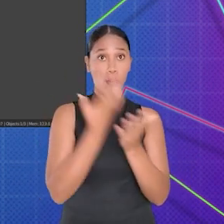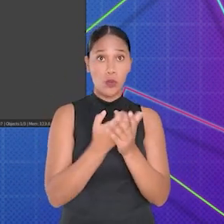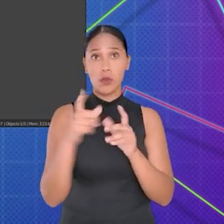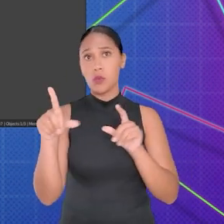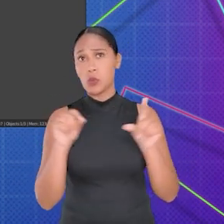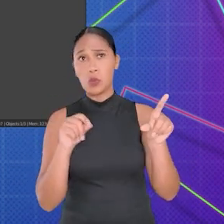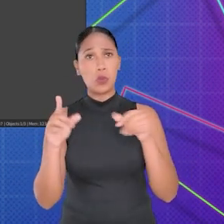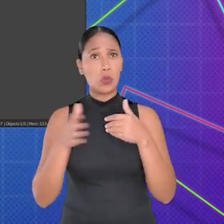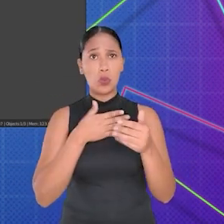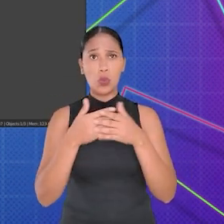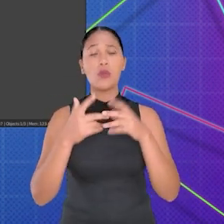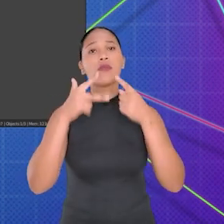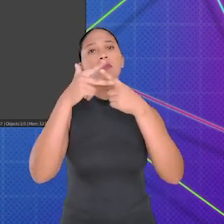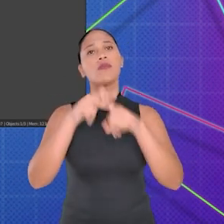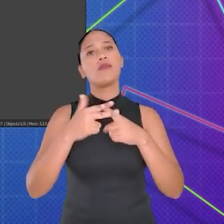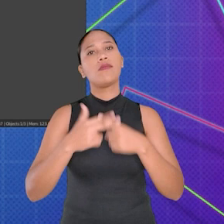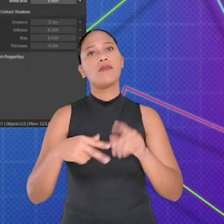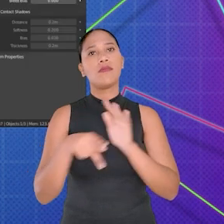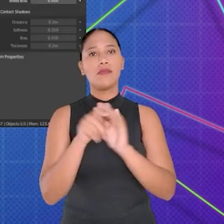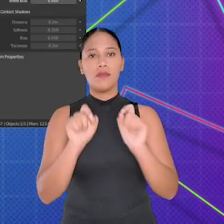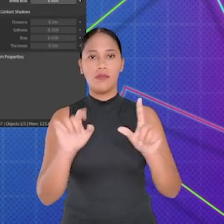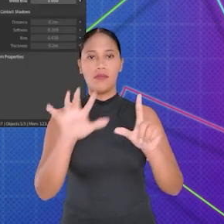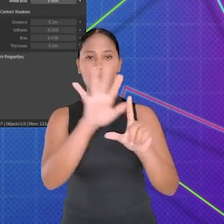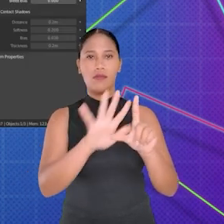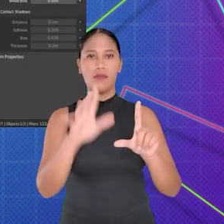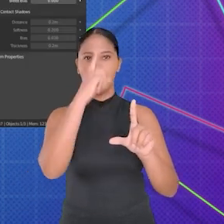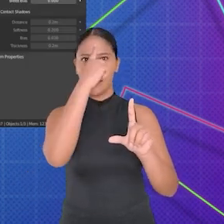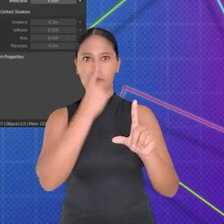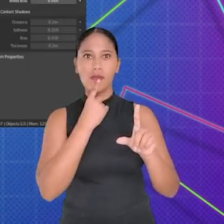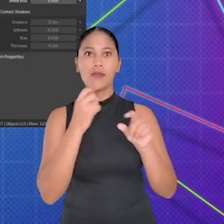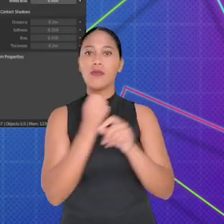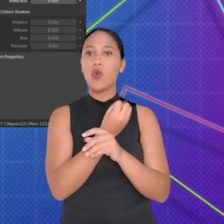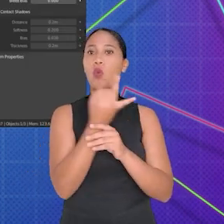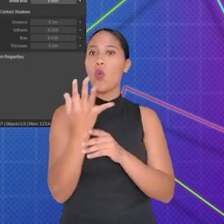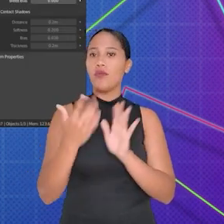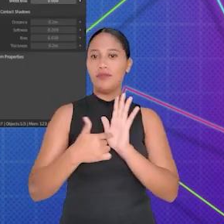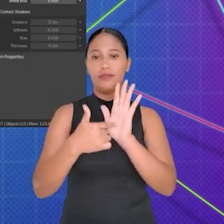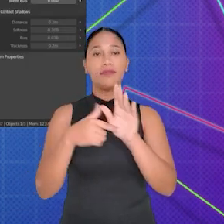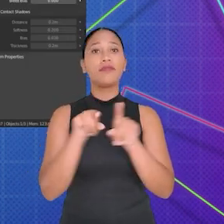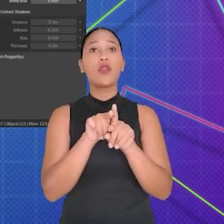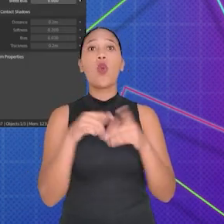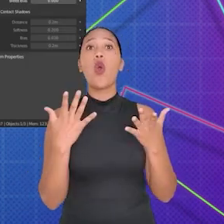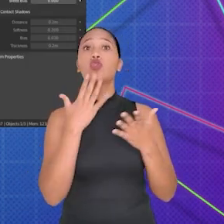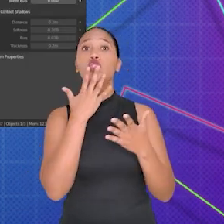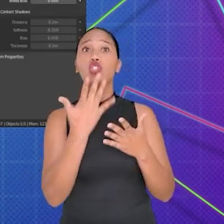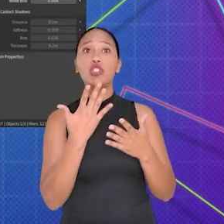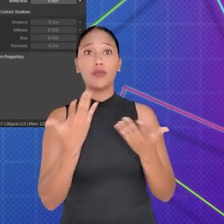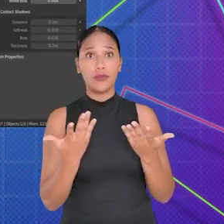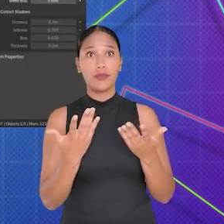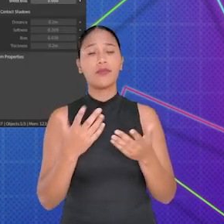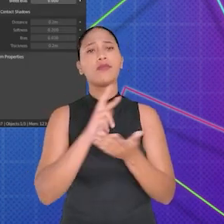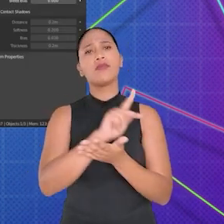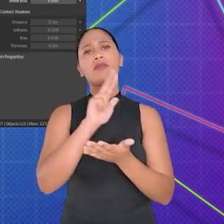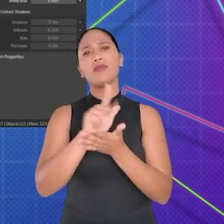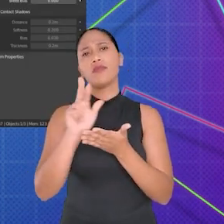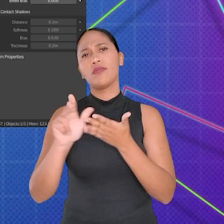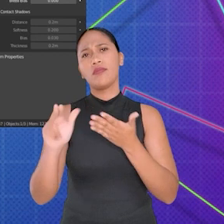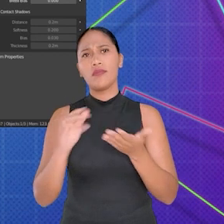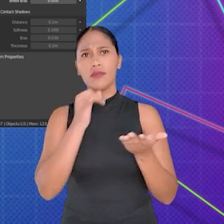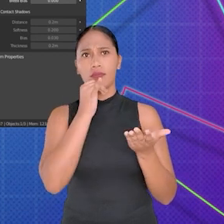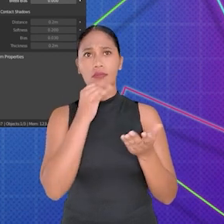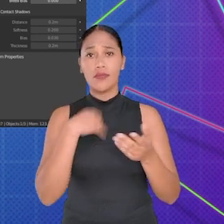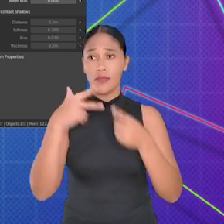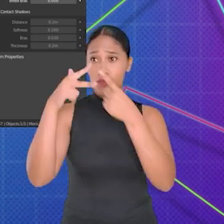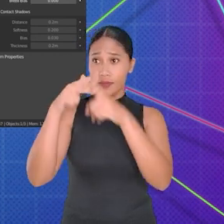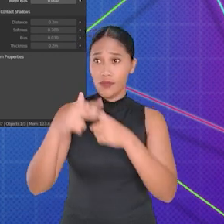parâmetros, como a resolução da imagem, a quantidade de amostras, o tipo de iluminação, entre outros fatores. Esses ajustes podem afetar